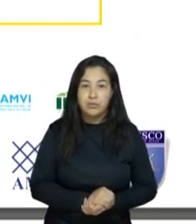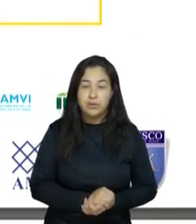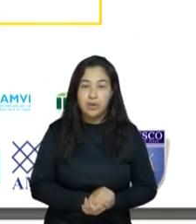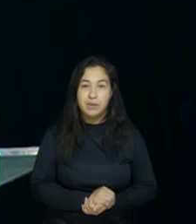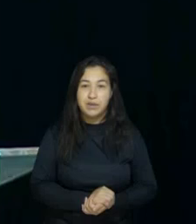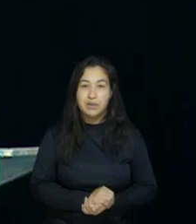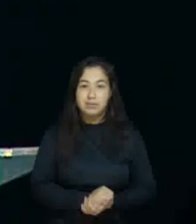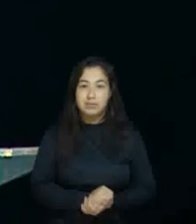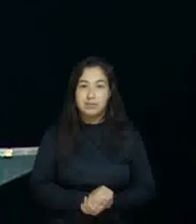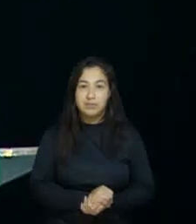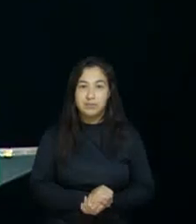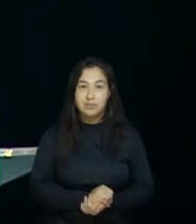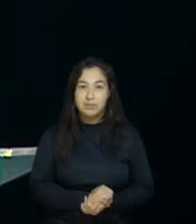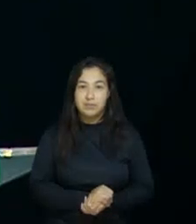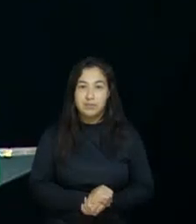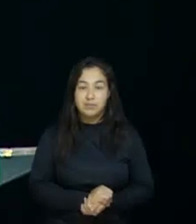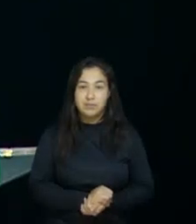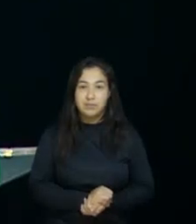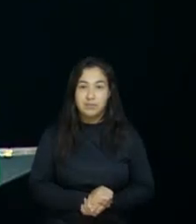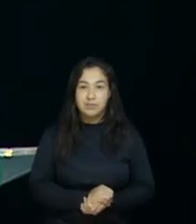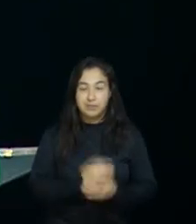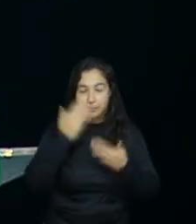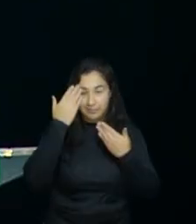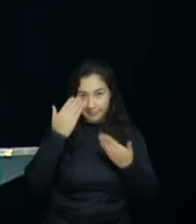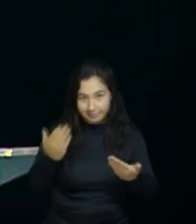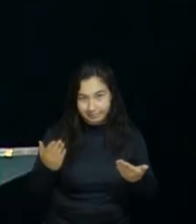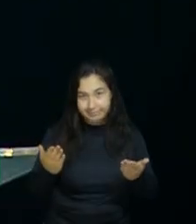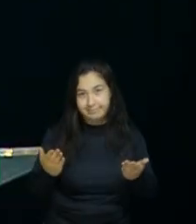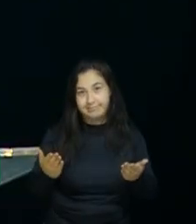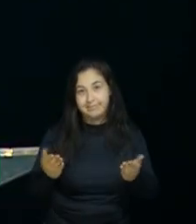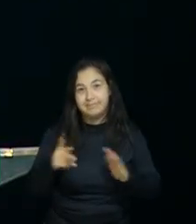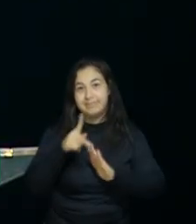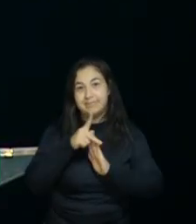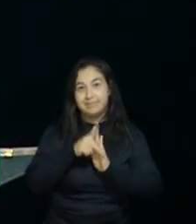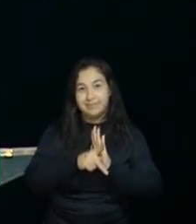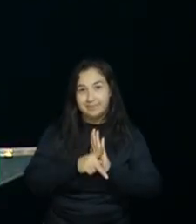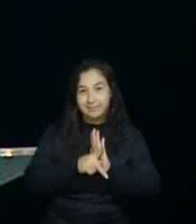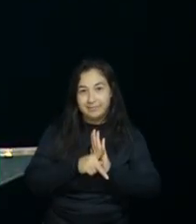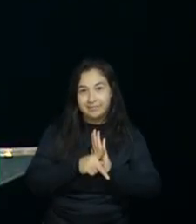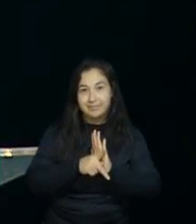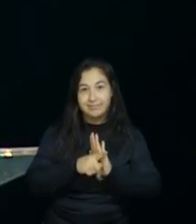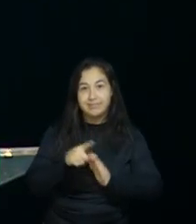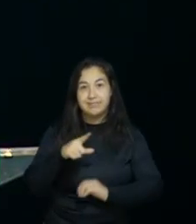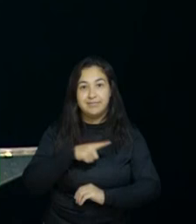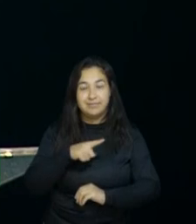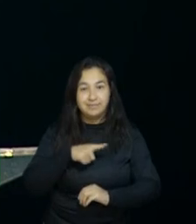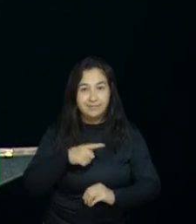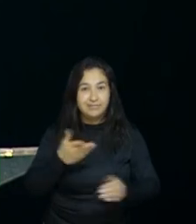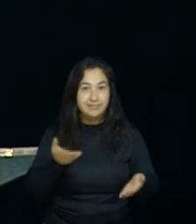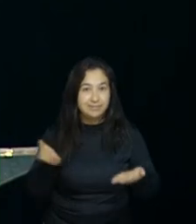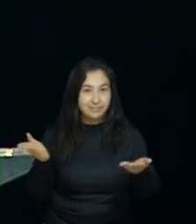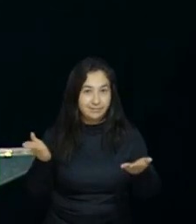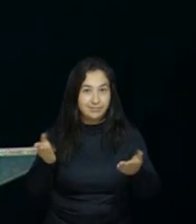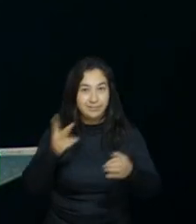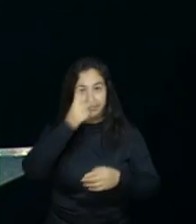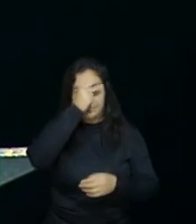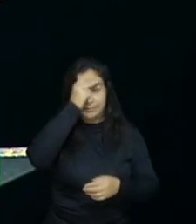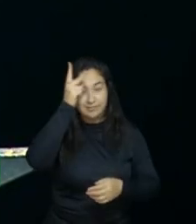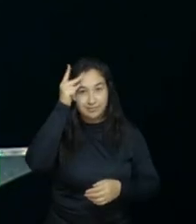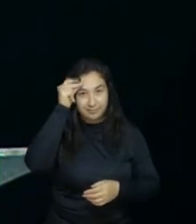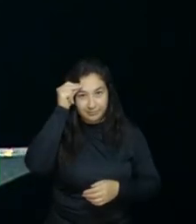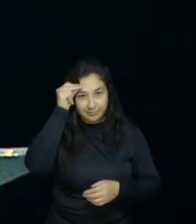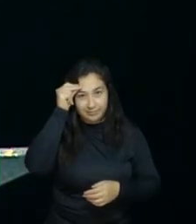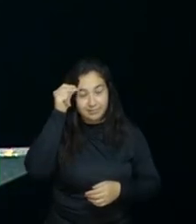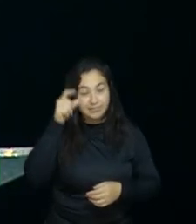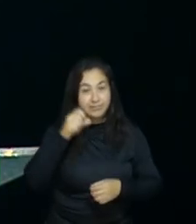Mais 30 segundos para concluir. Obrigado. Nos projetos iniciados em parceria com empresas e prefeituras, já tivemos aí,